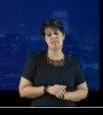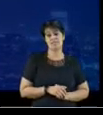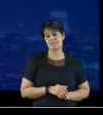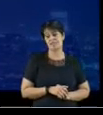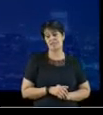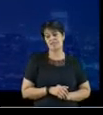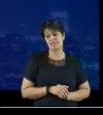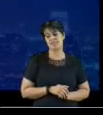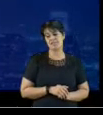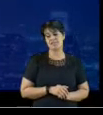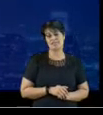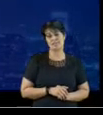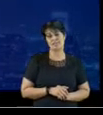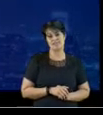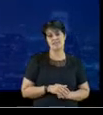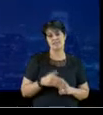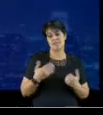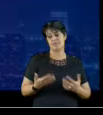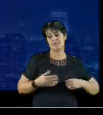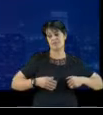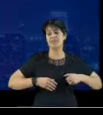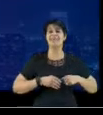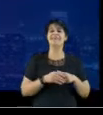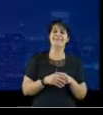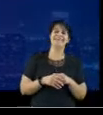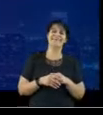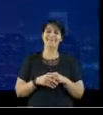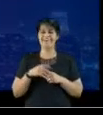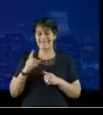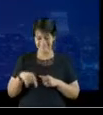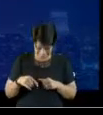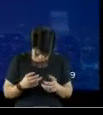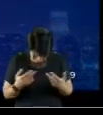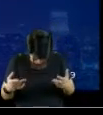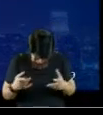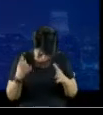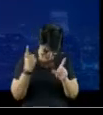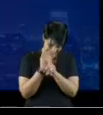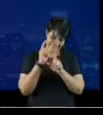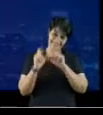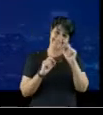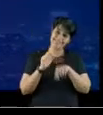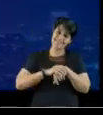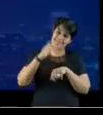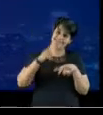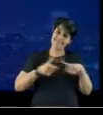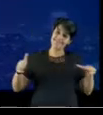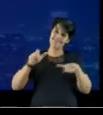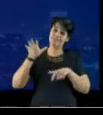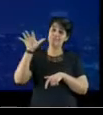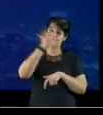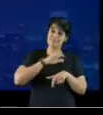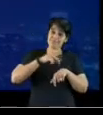participação de representantes de órgãos reguladores de diversos países da América Latina, verificou-se que a maioria dos países da região